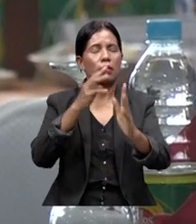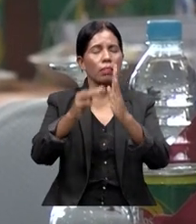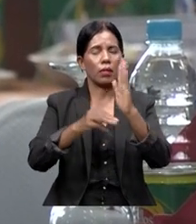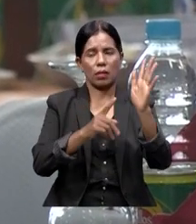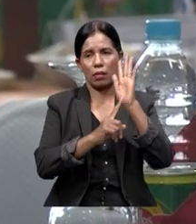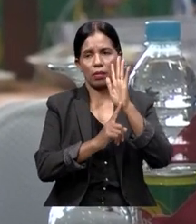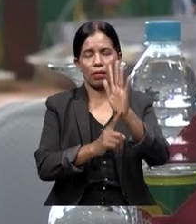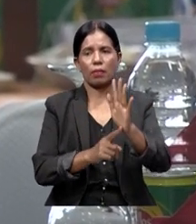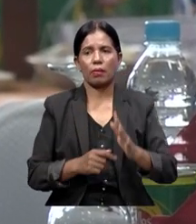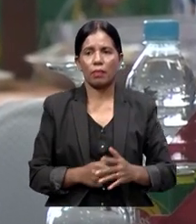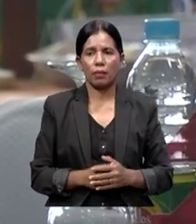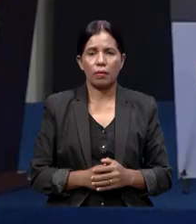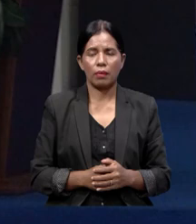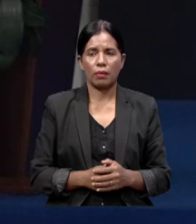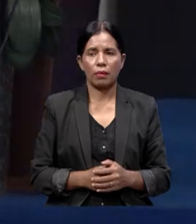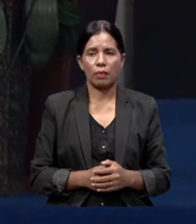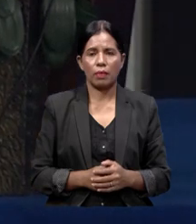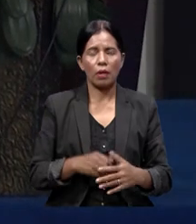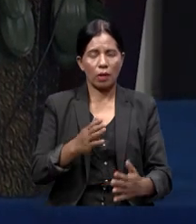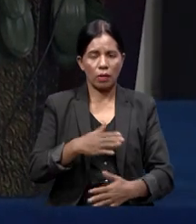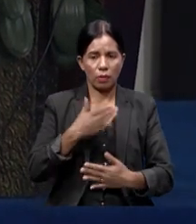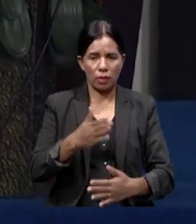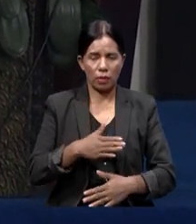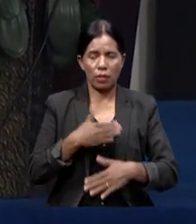publicação. Contente